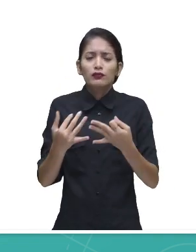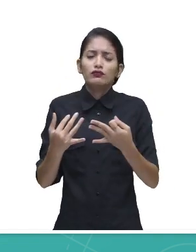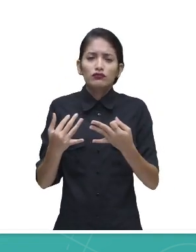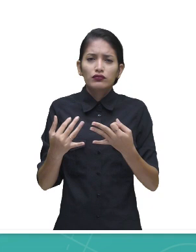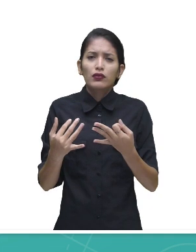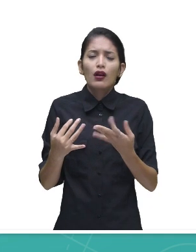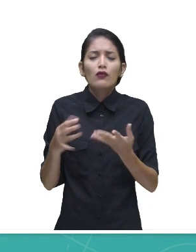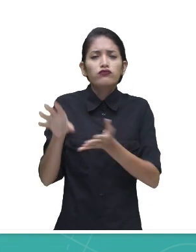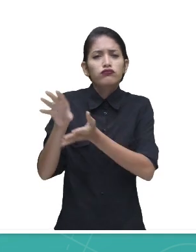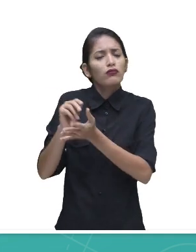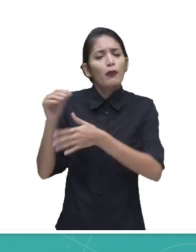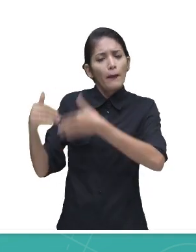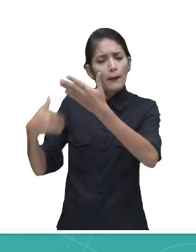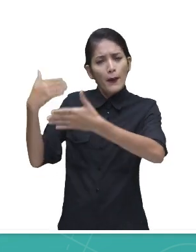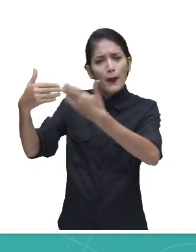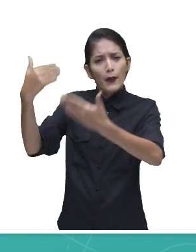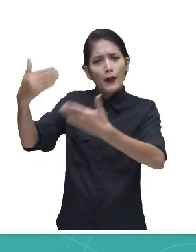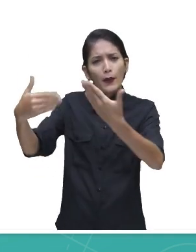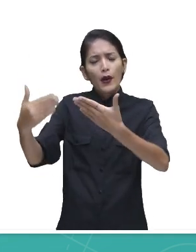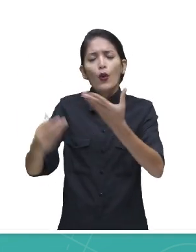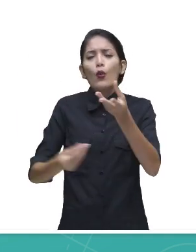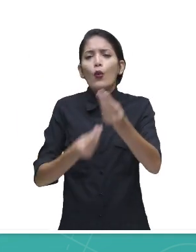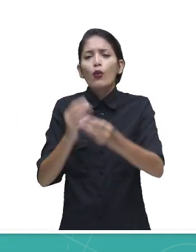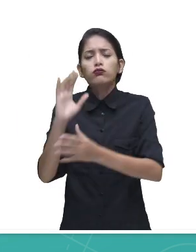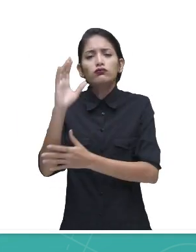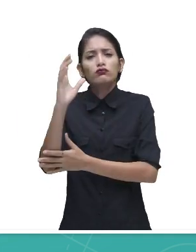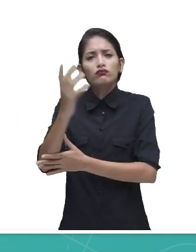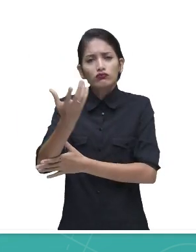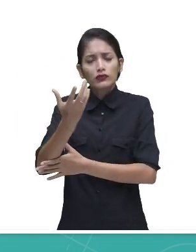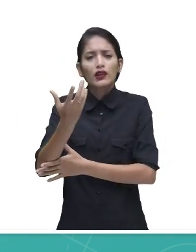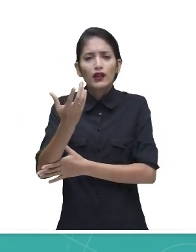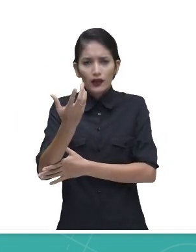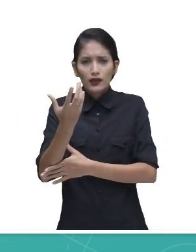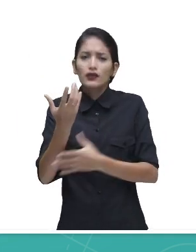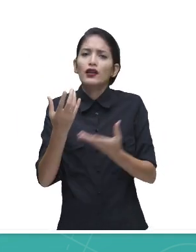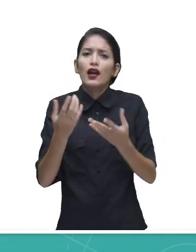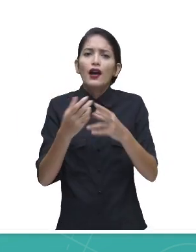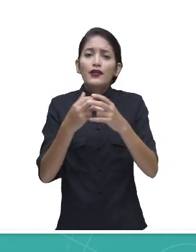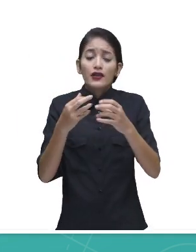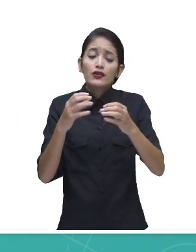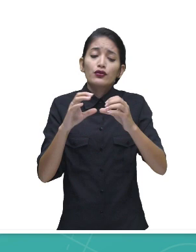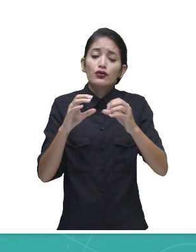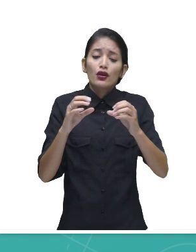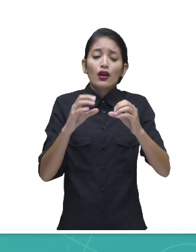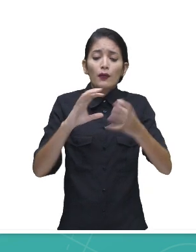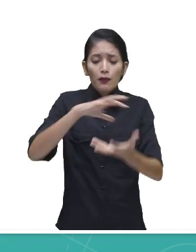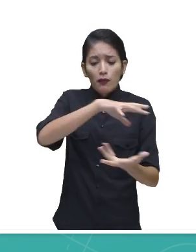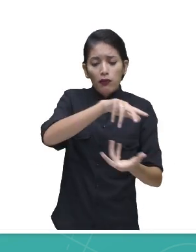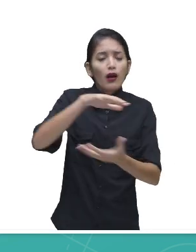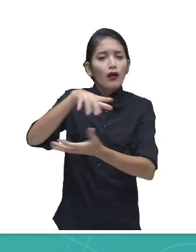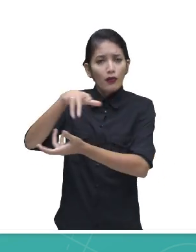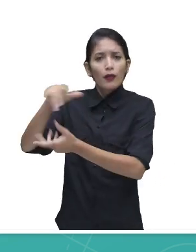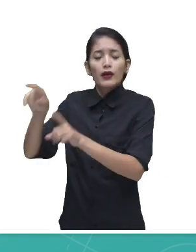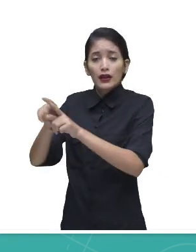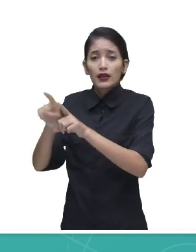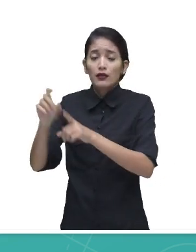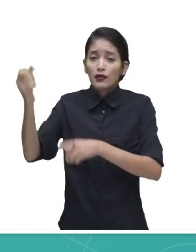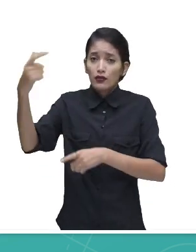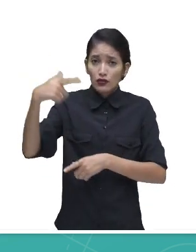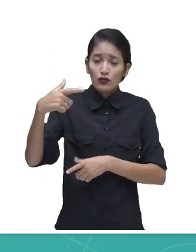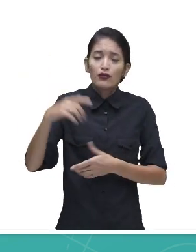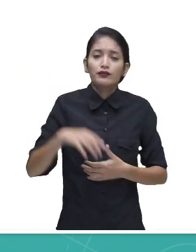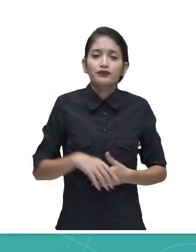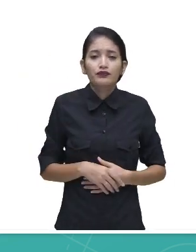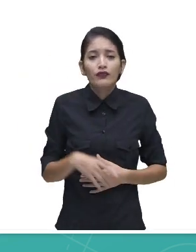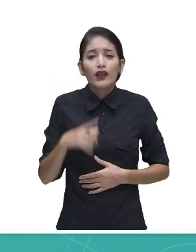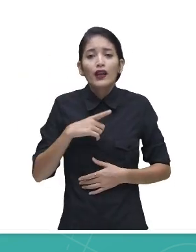propostos ao longo do tempo de como é que estava a posição dos planetas e do Sol no universo. Né? Então, nós temos o